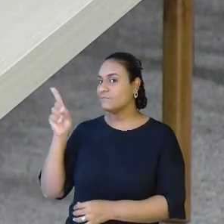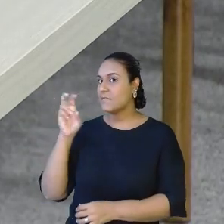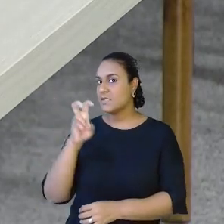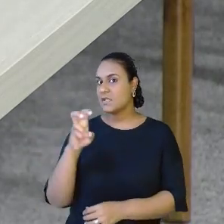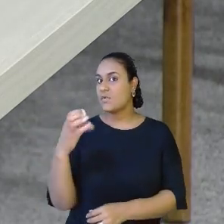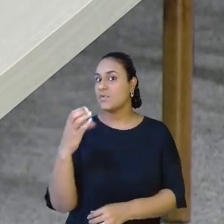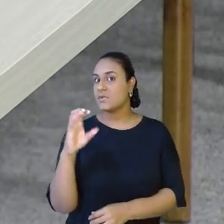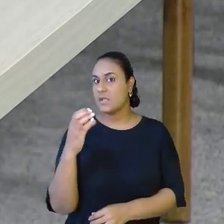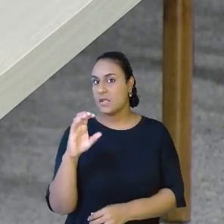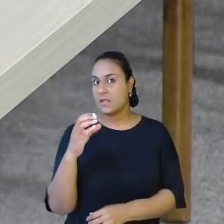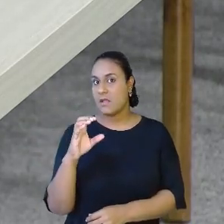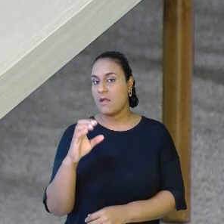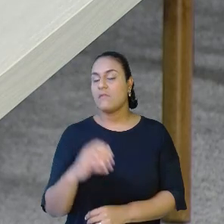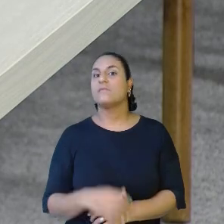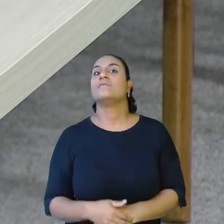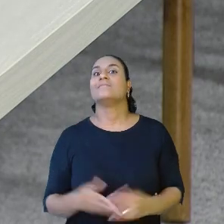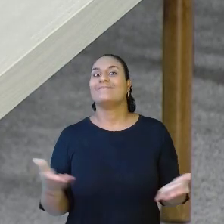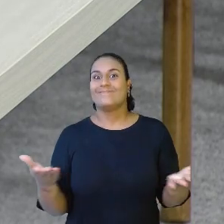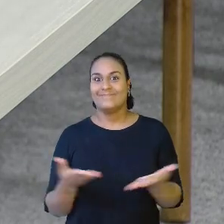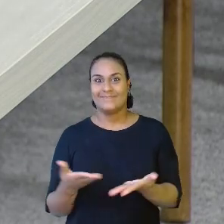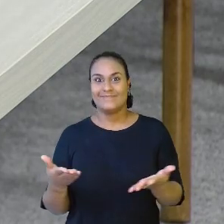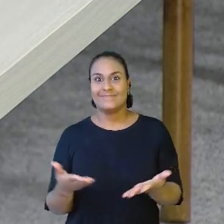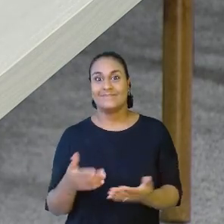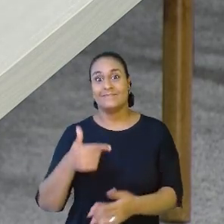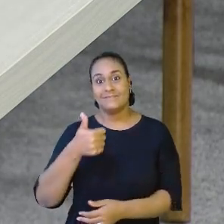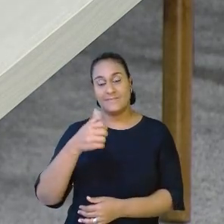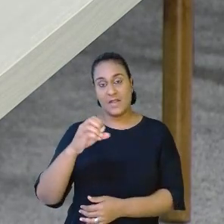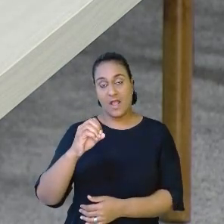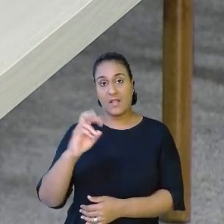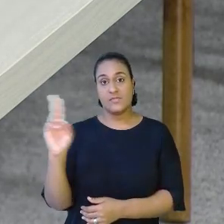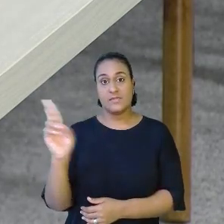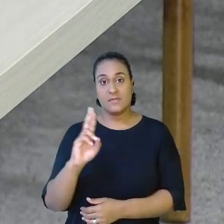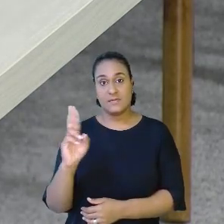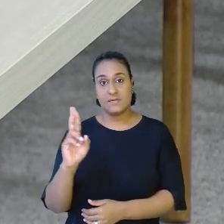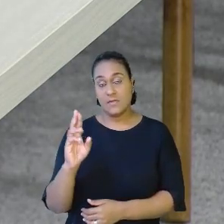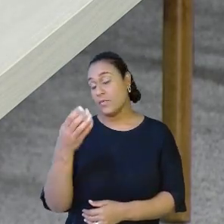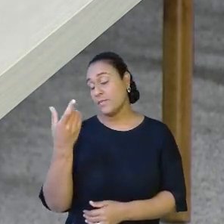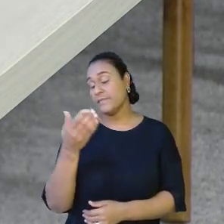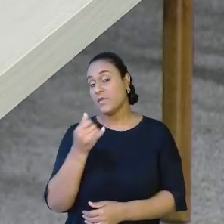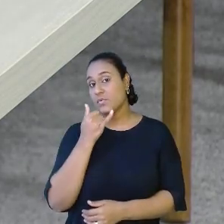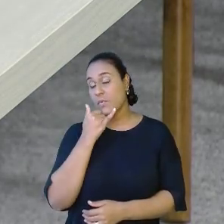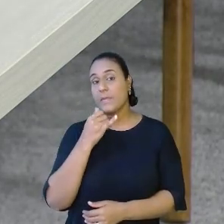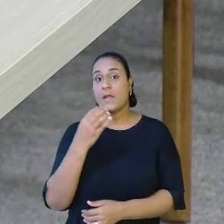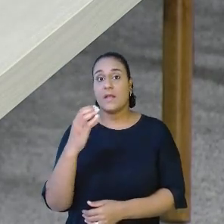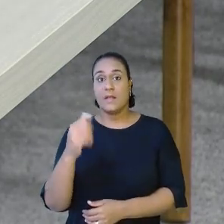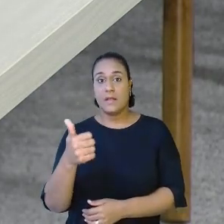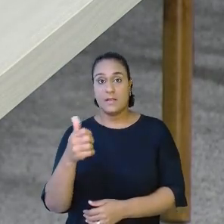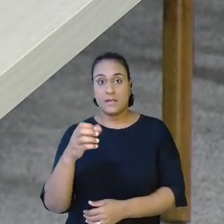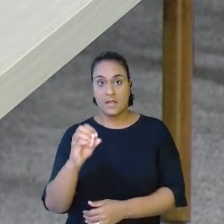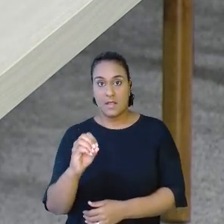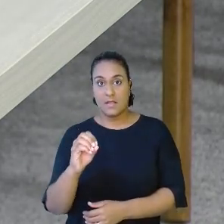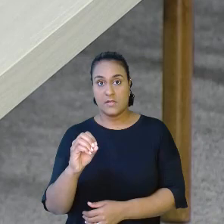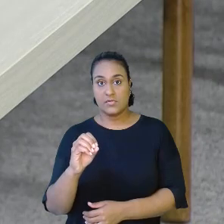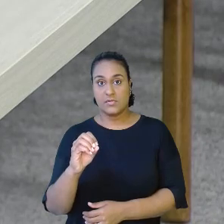5 centavos, agora 10 centavos ou